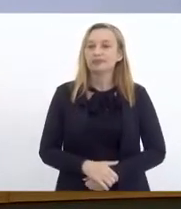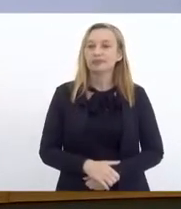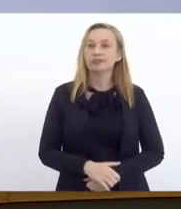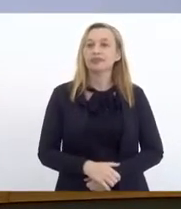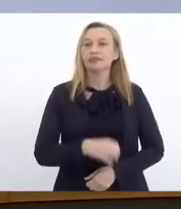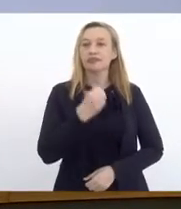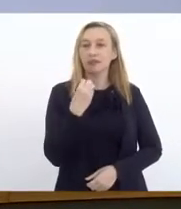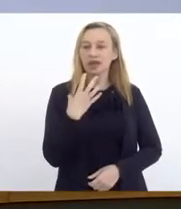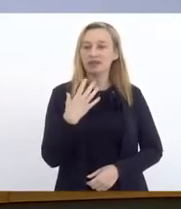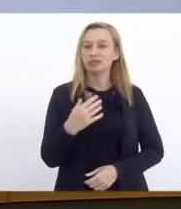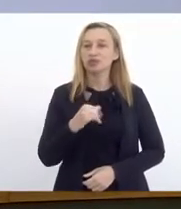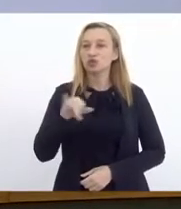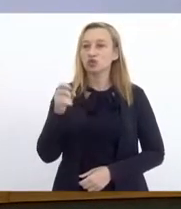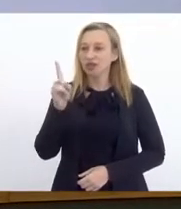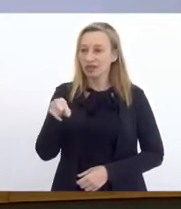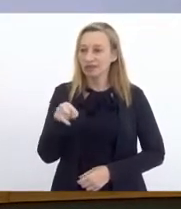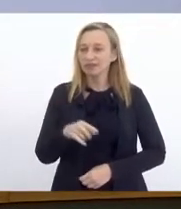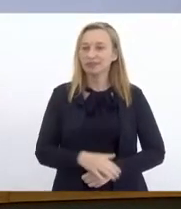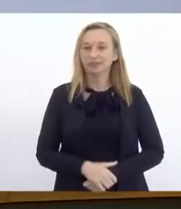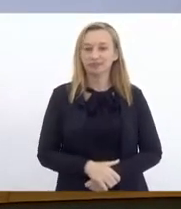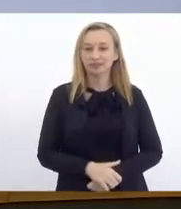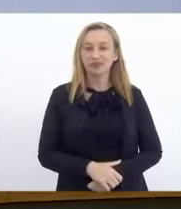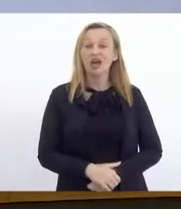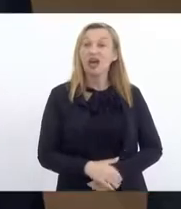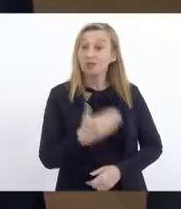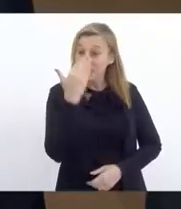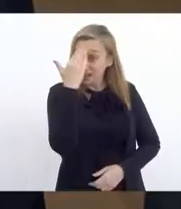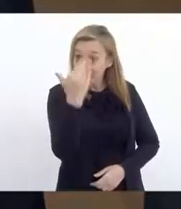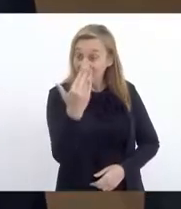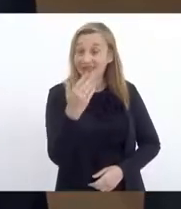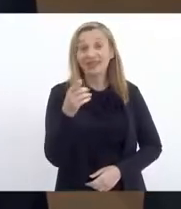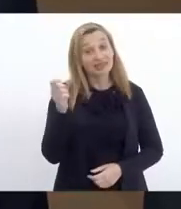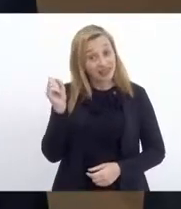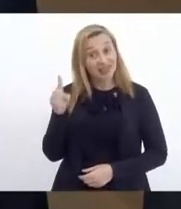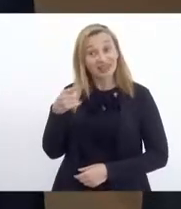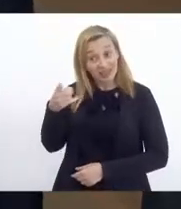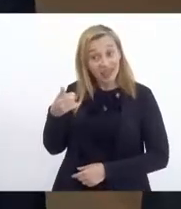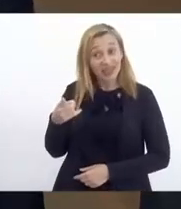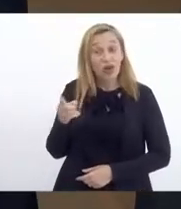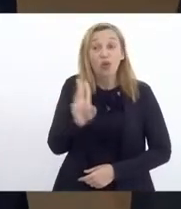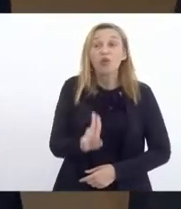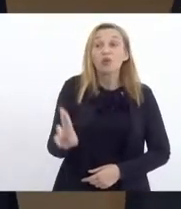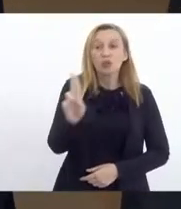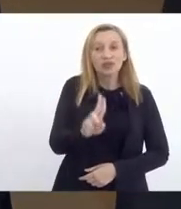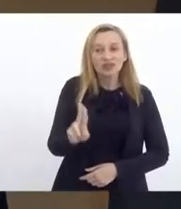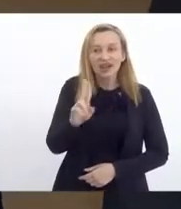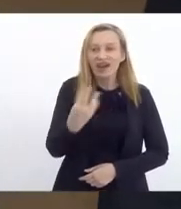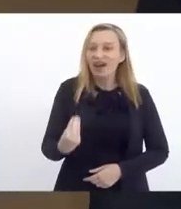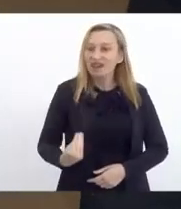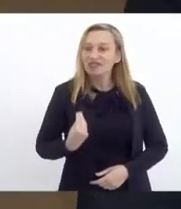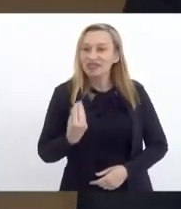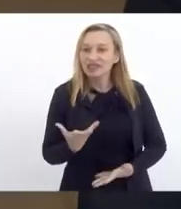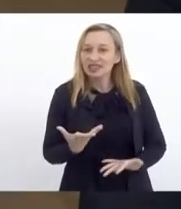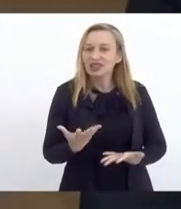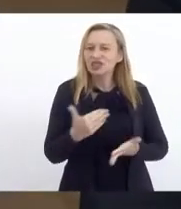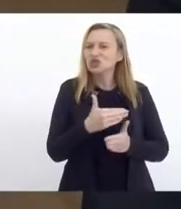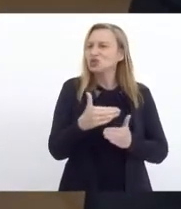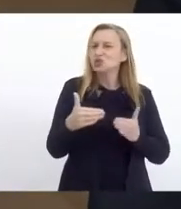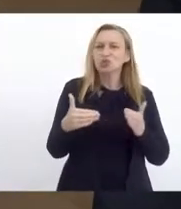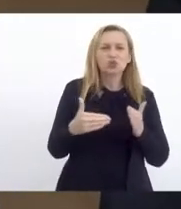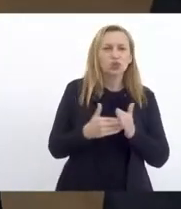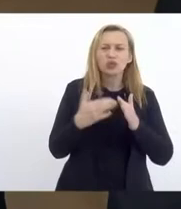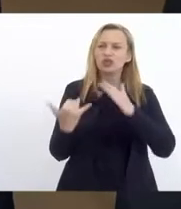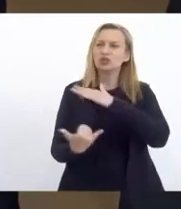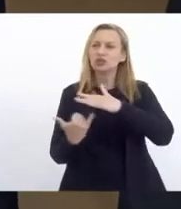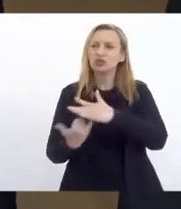Bem, José, muito agradecido, é isso aí, usar a presença de todas as